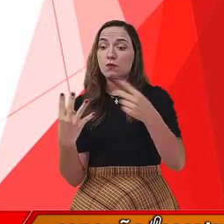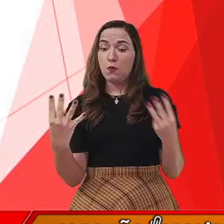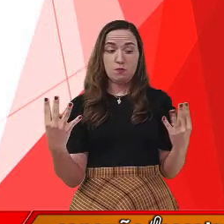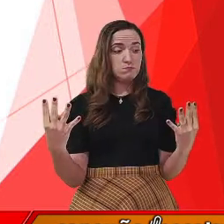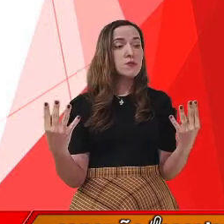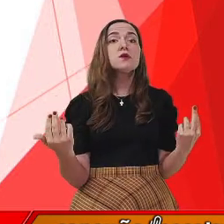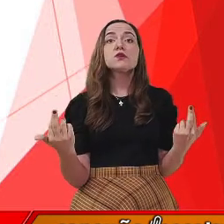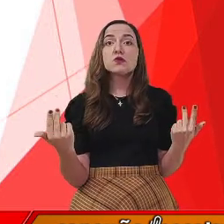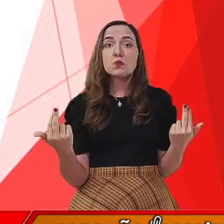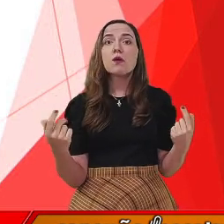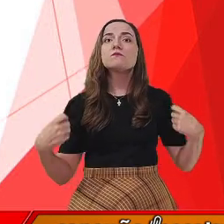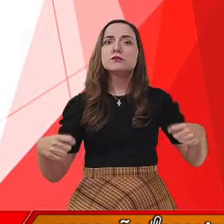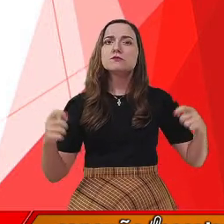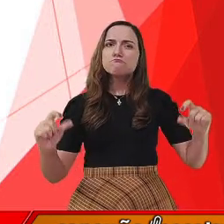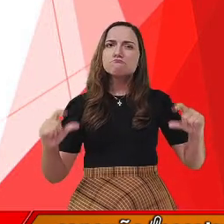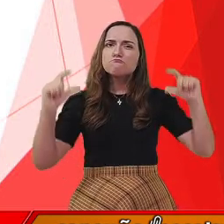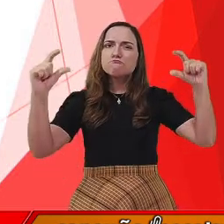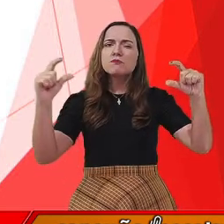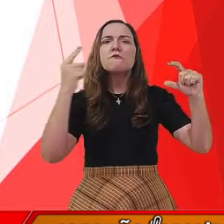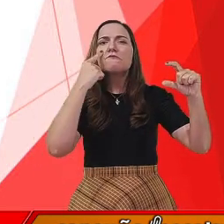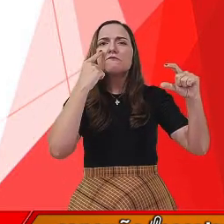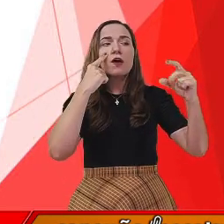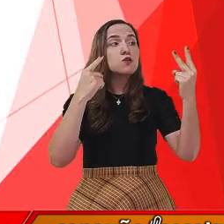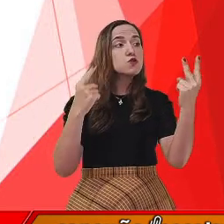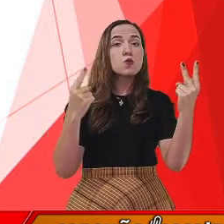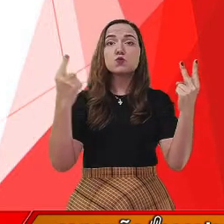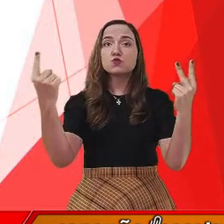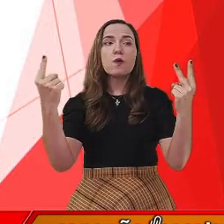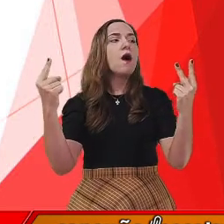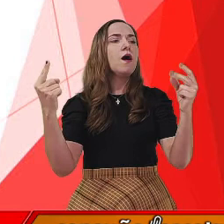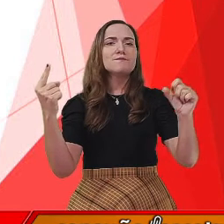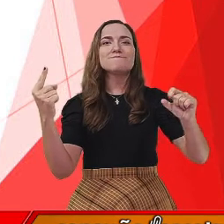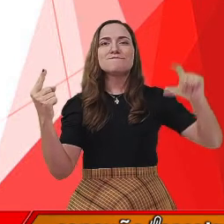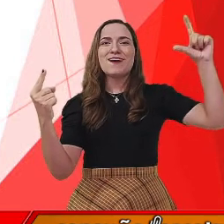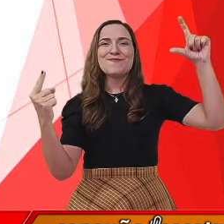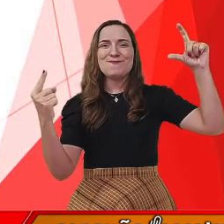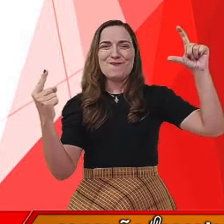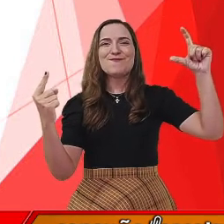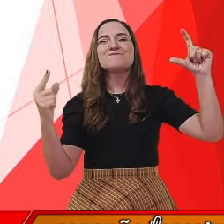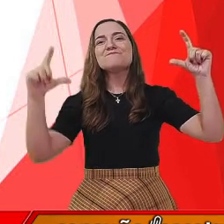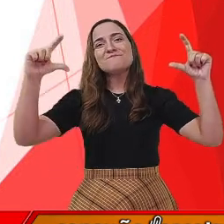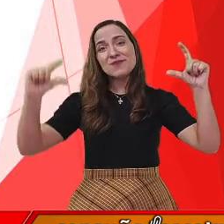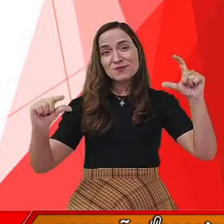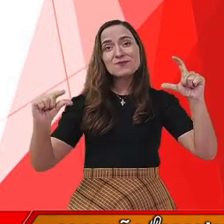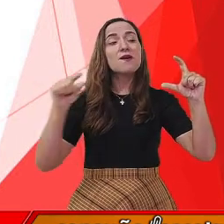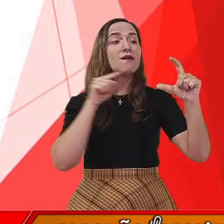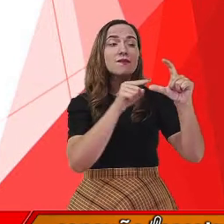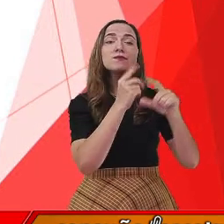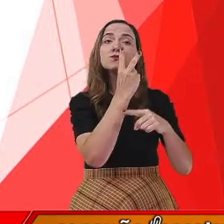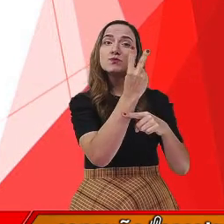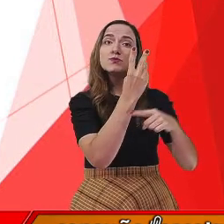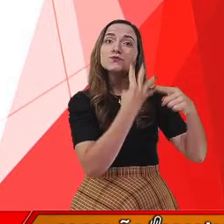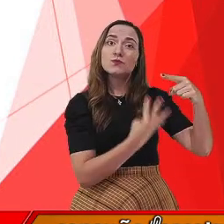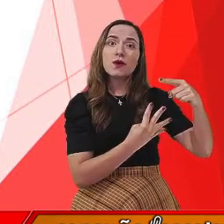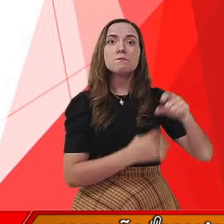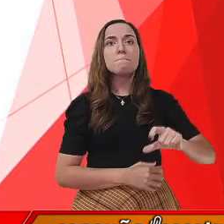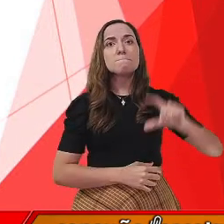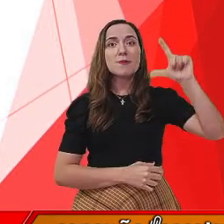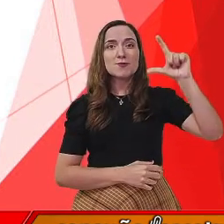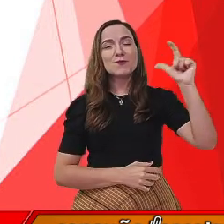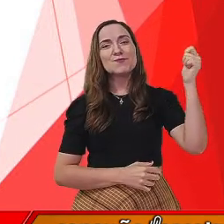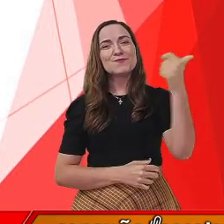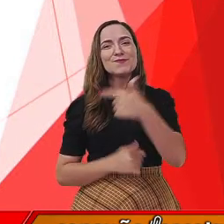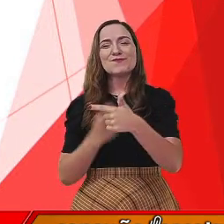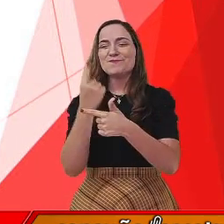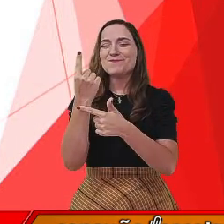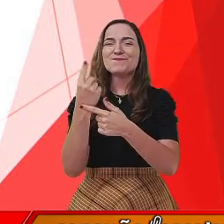forma, vamos comparar os numeradores. 2 é maior que 1. Então, 2/4 é maior que